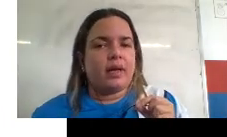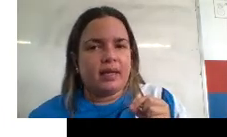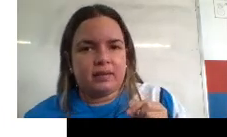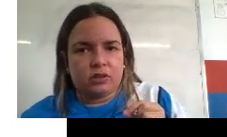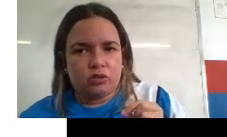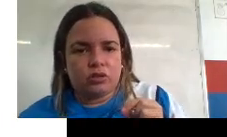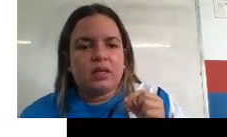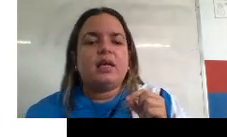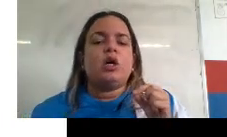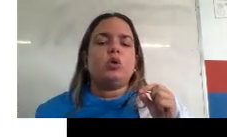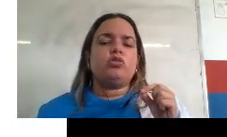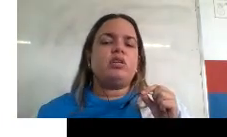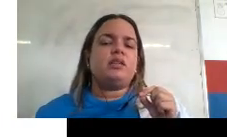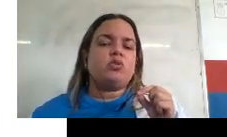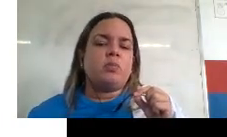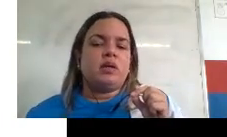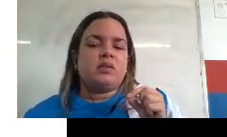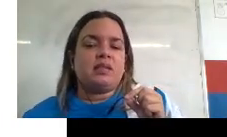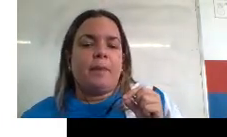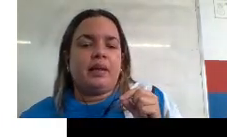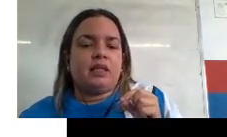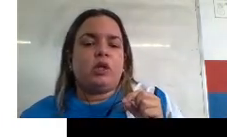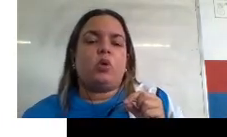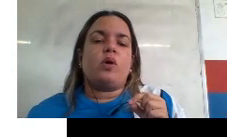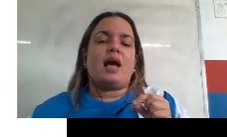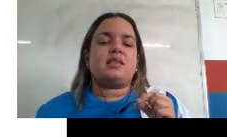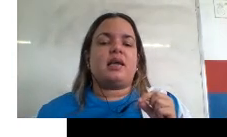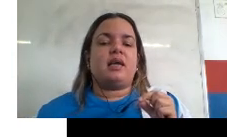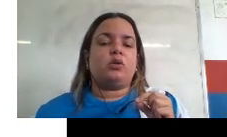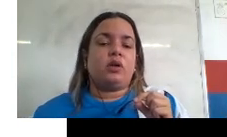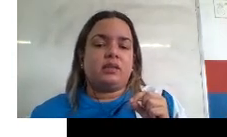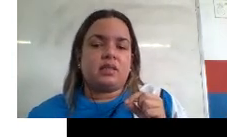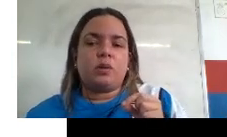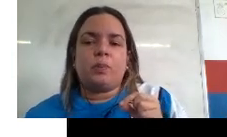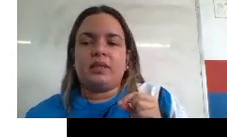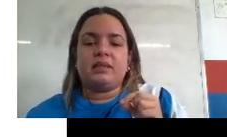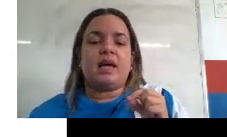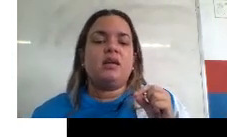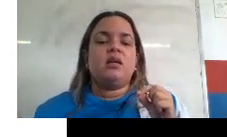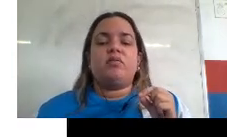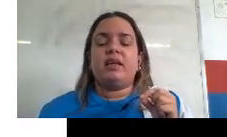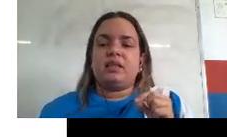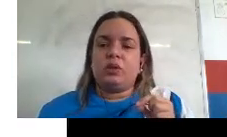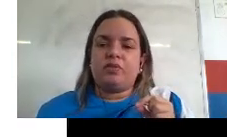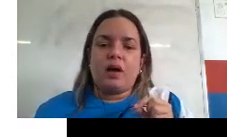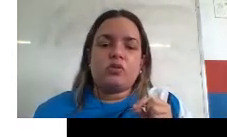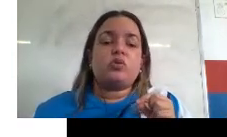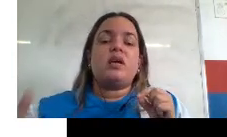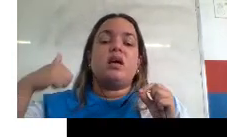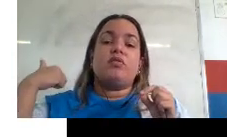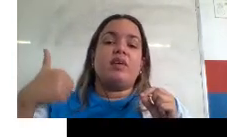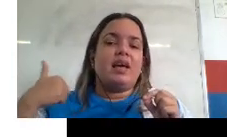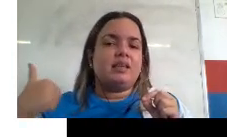frases corretas. Os direitos humanos independem de cor, raça, credo, orientação política, verdadeiro ou